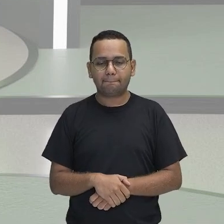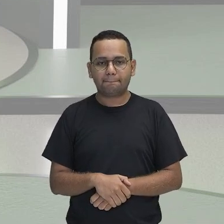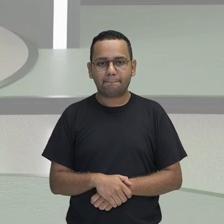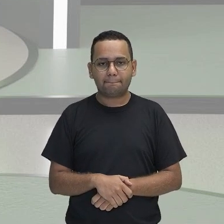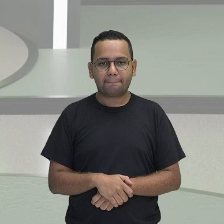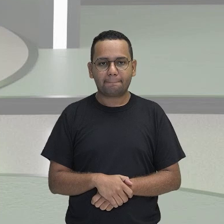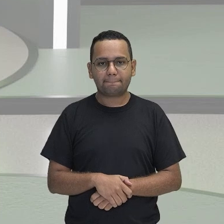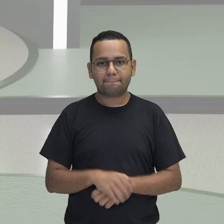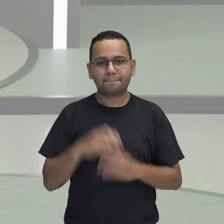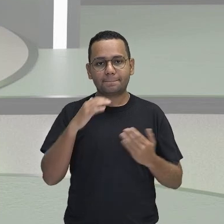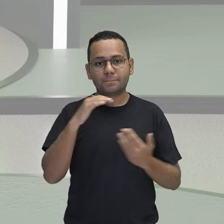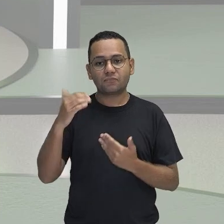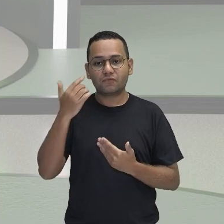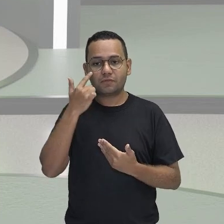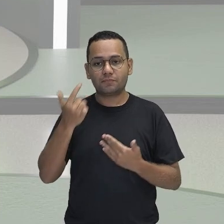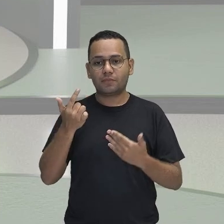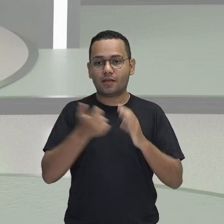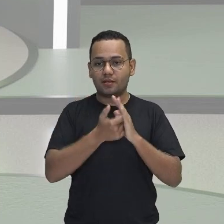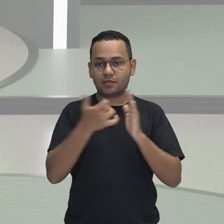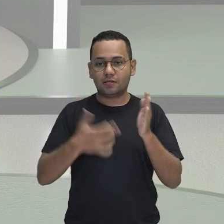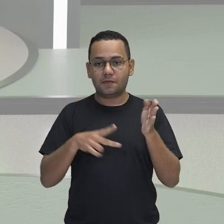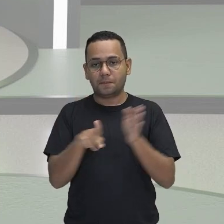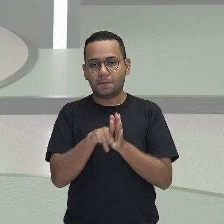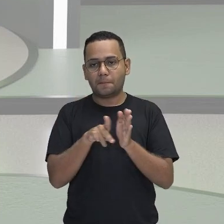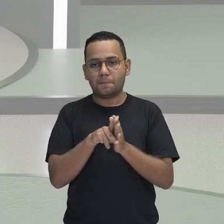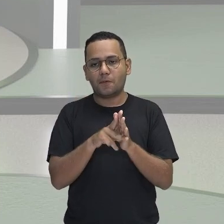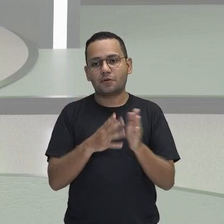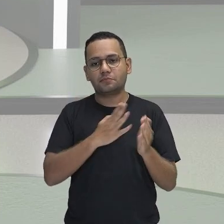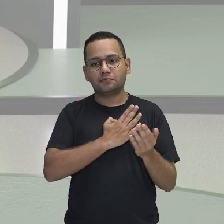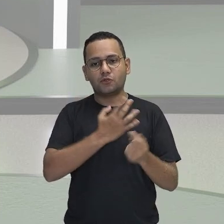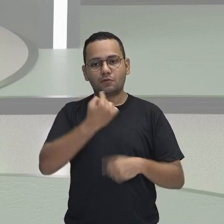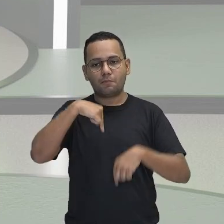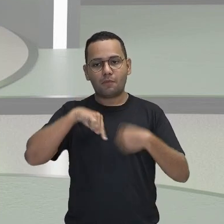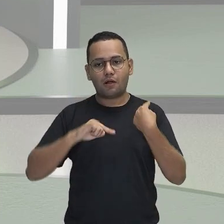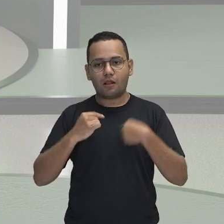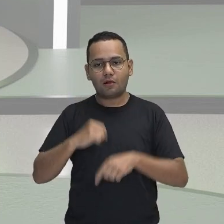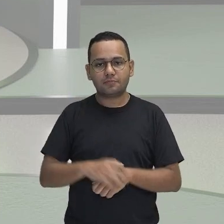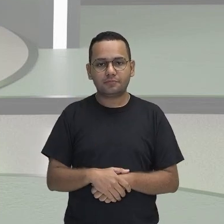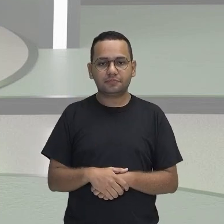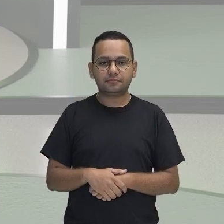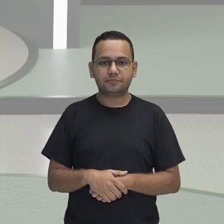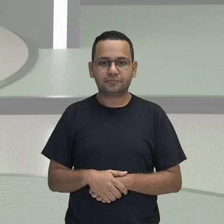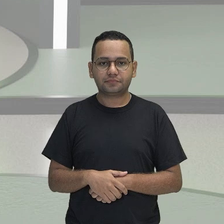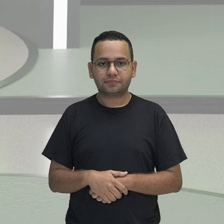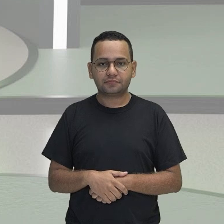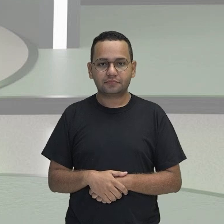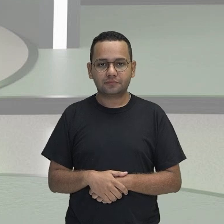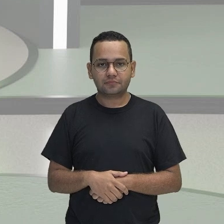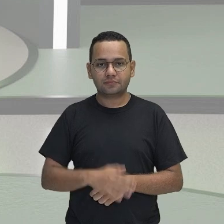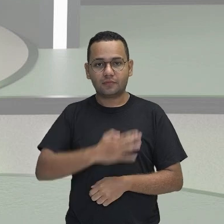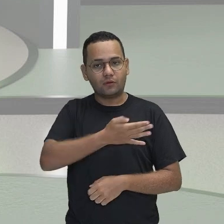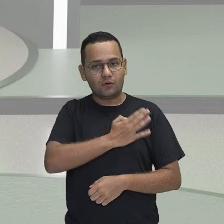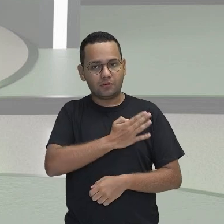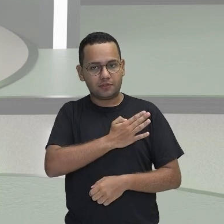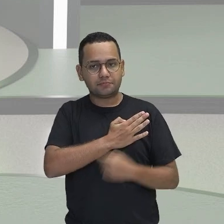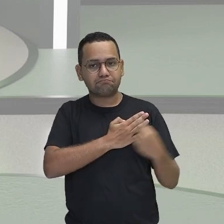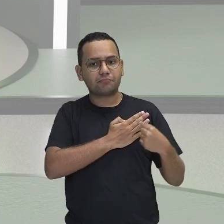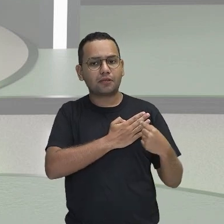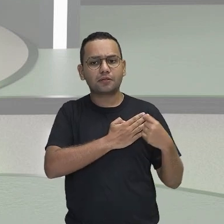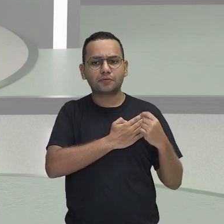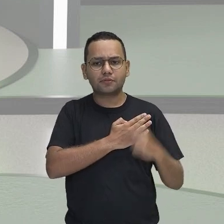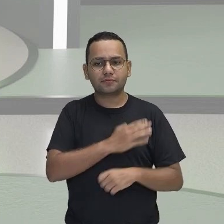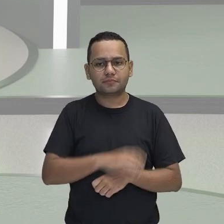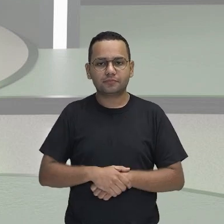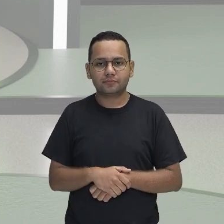os componentes do sistema cardiovascular. É composto pelo coração, que